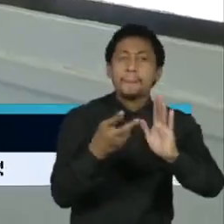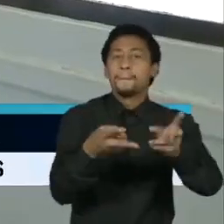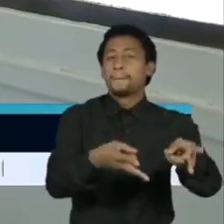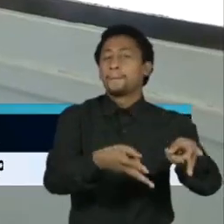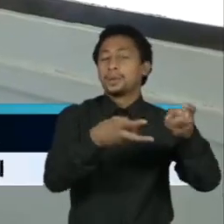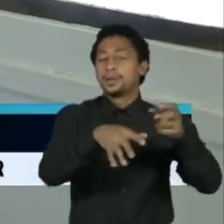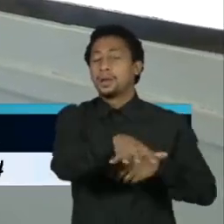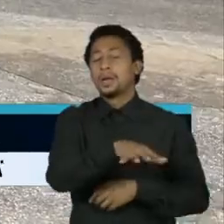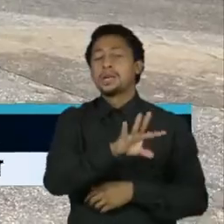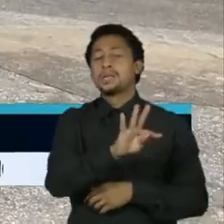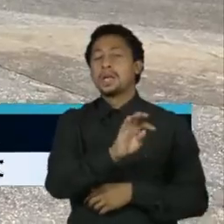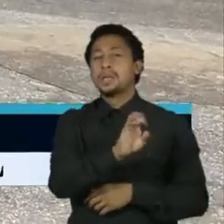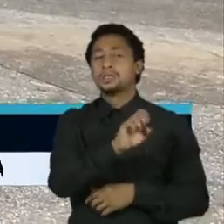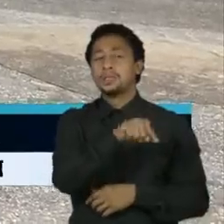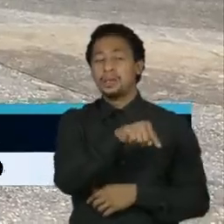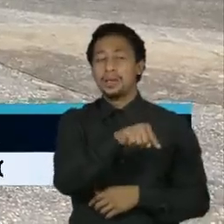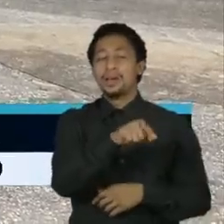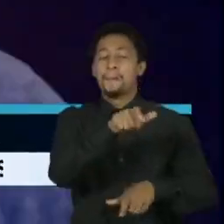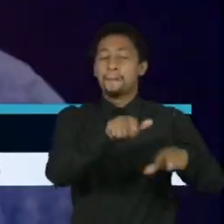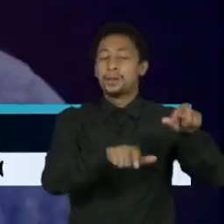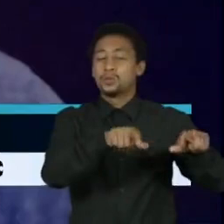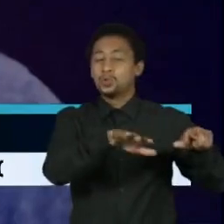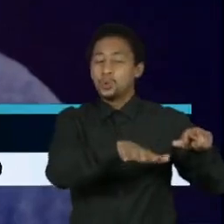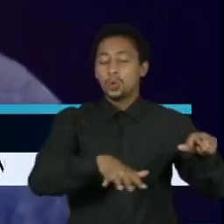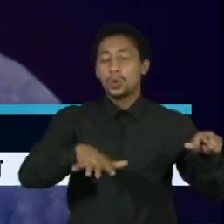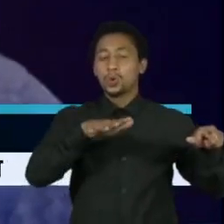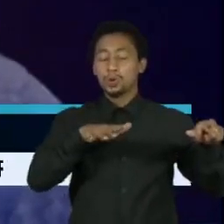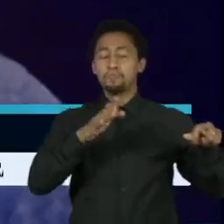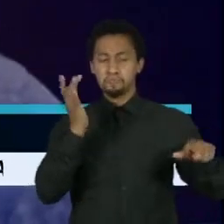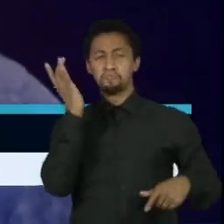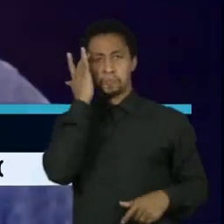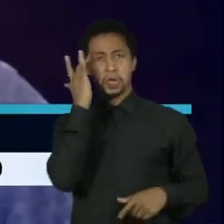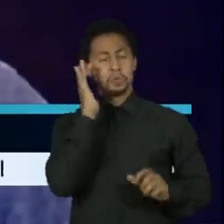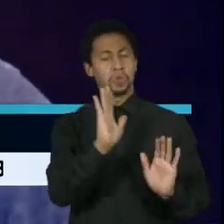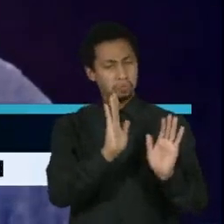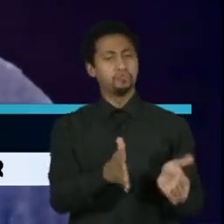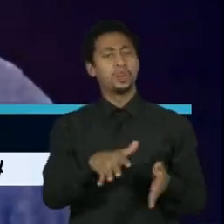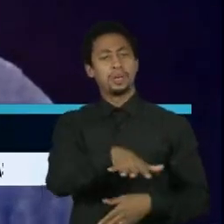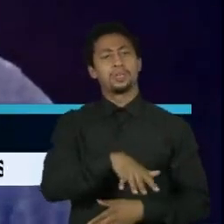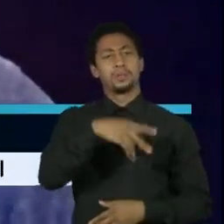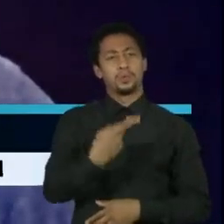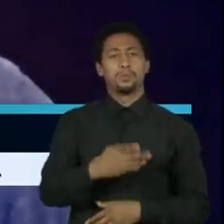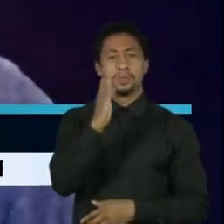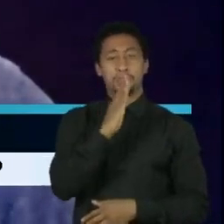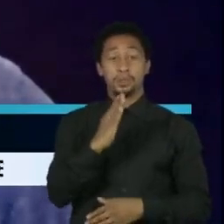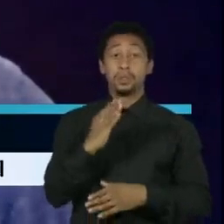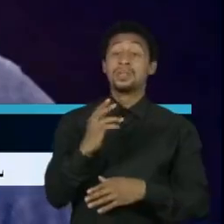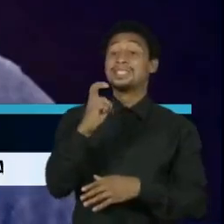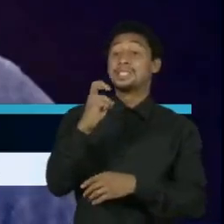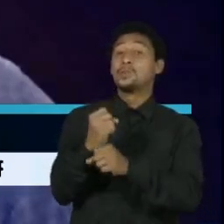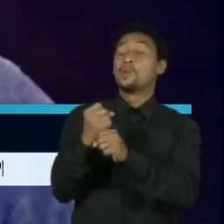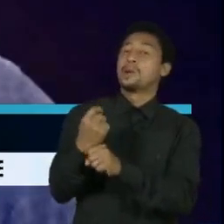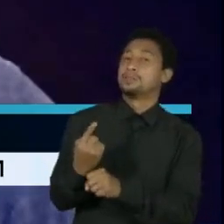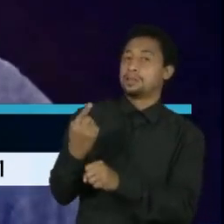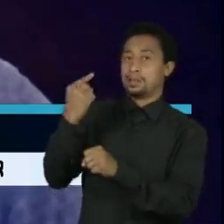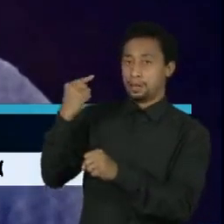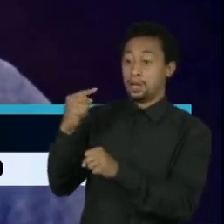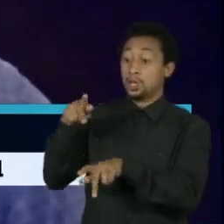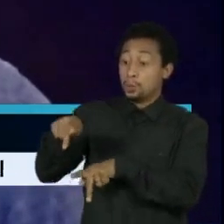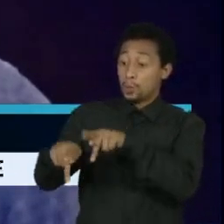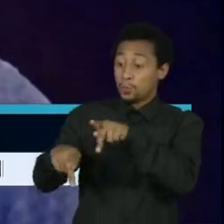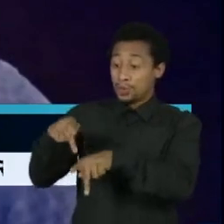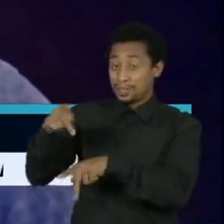maior amadurecimento do eleitor brasileiro. Se alguns anos atrás a gente poderia dizer que o Brasil era talvez um